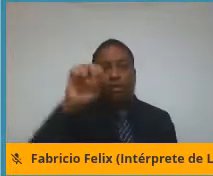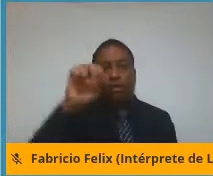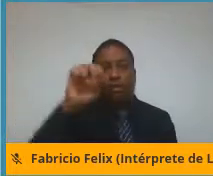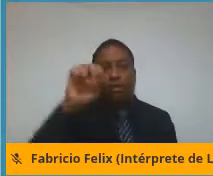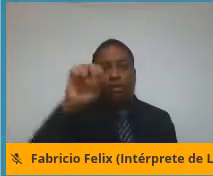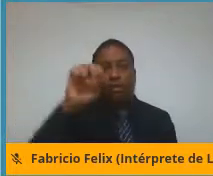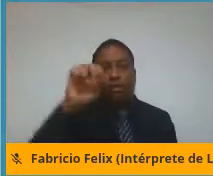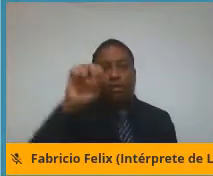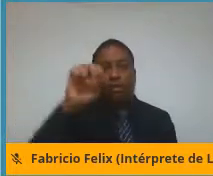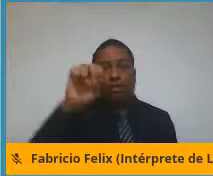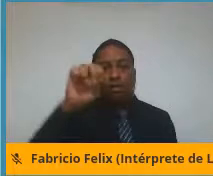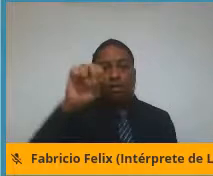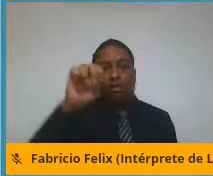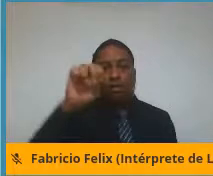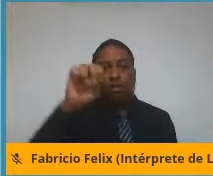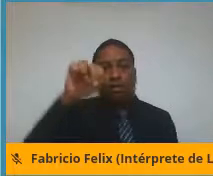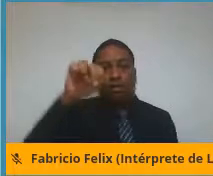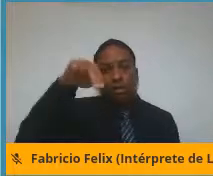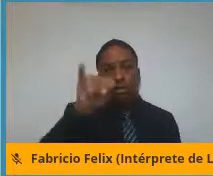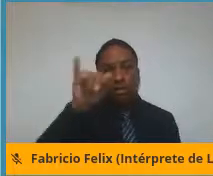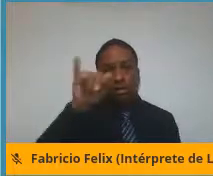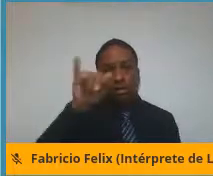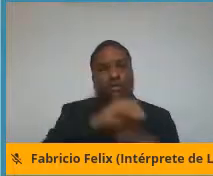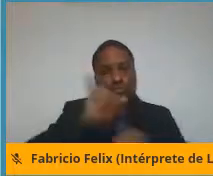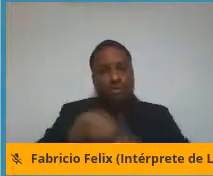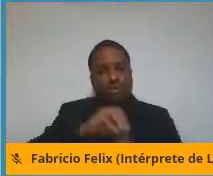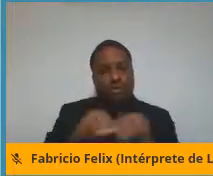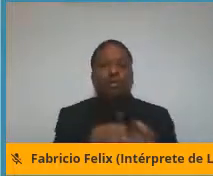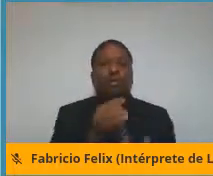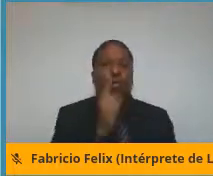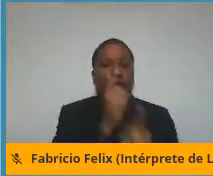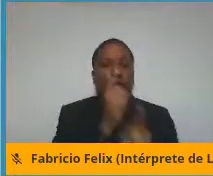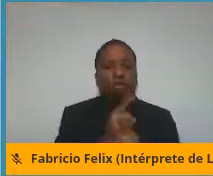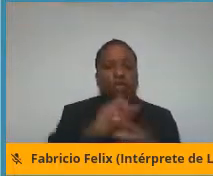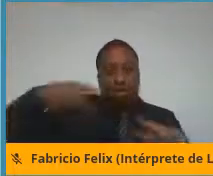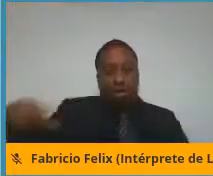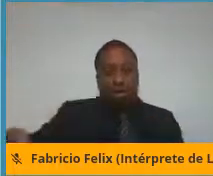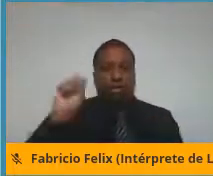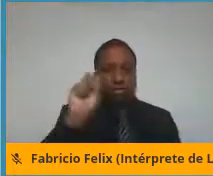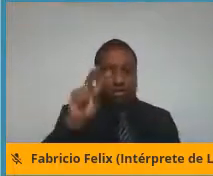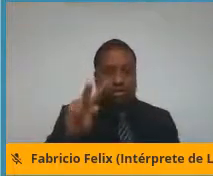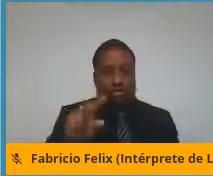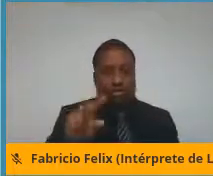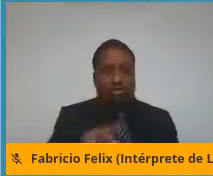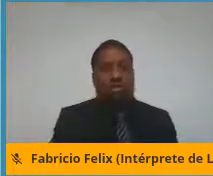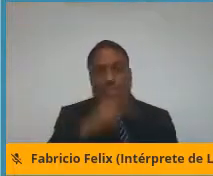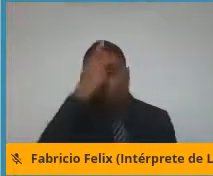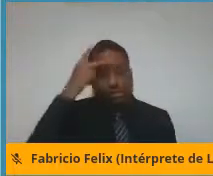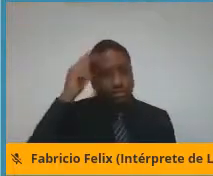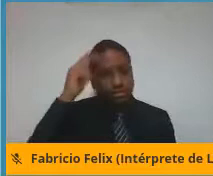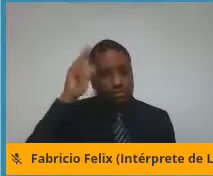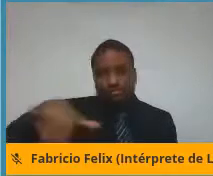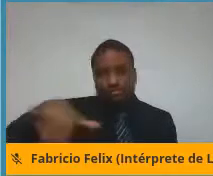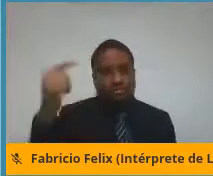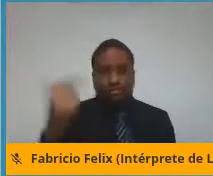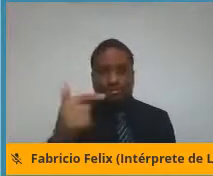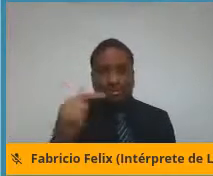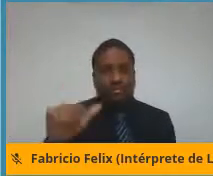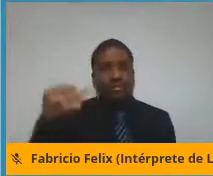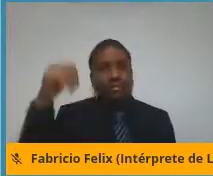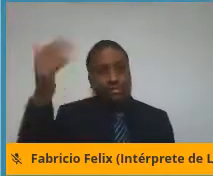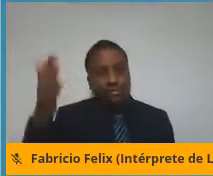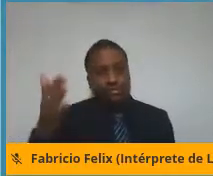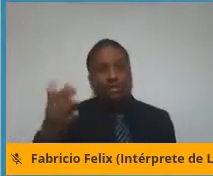é a detecção molecular do material genético do vírus. Para quem não é da área, digamos, é aquele examezinho que a gente coloca